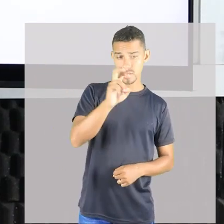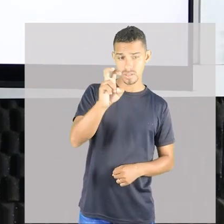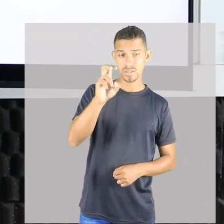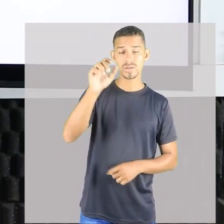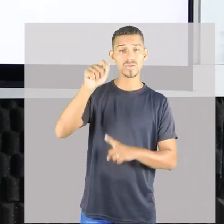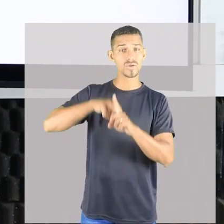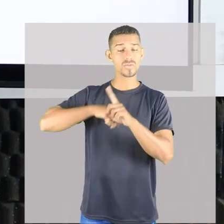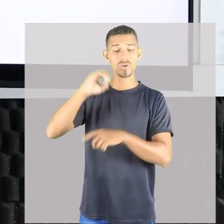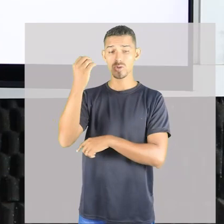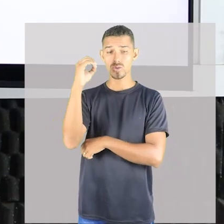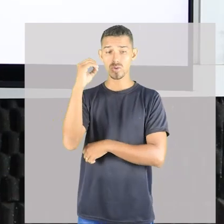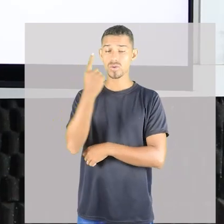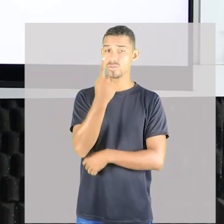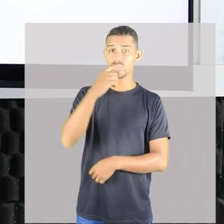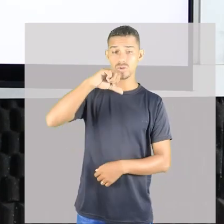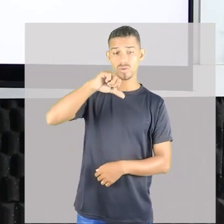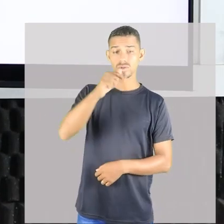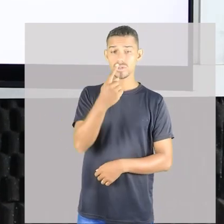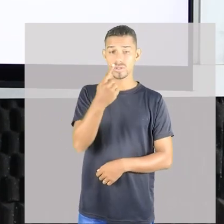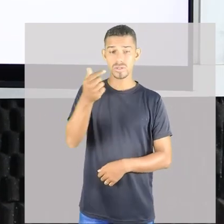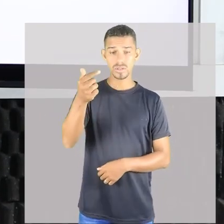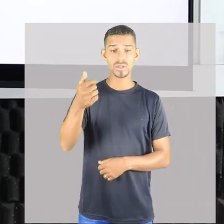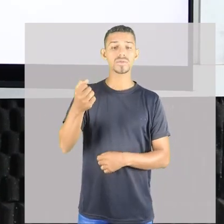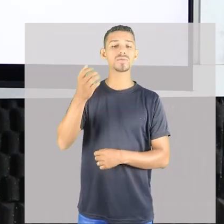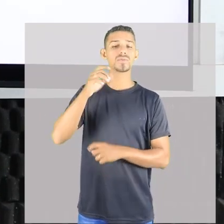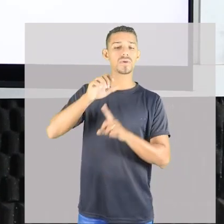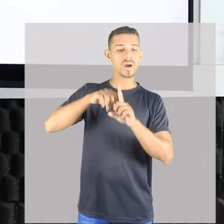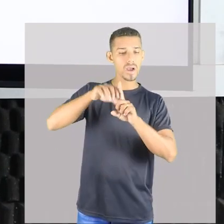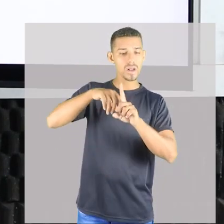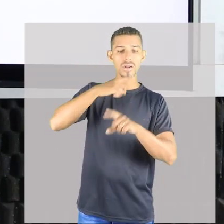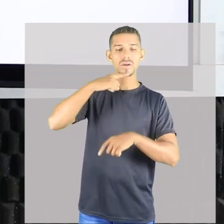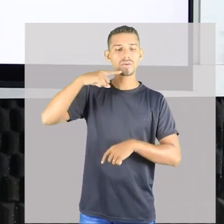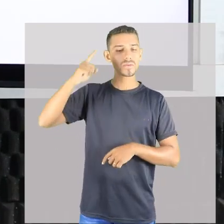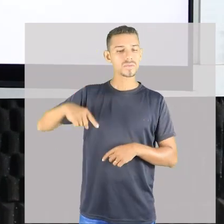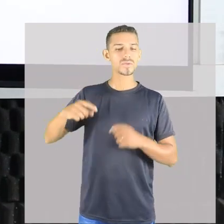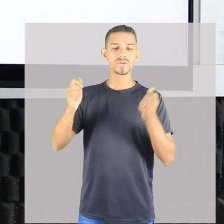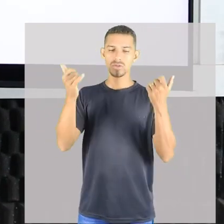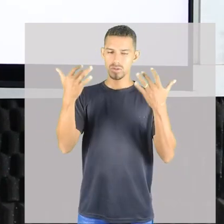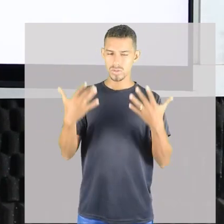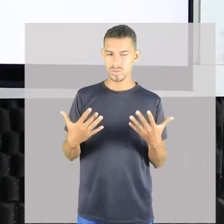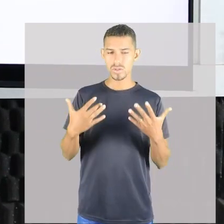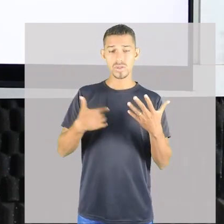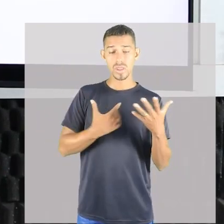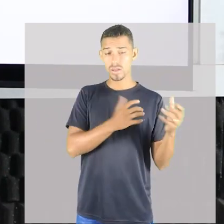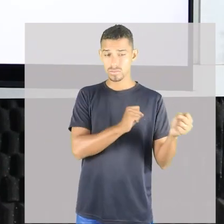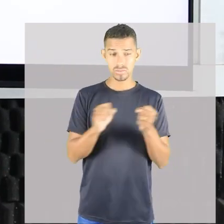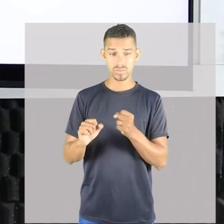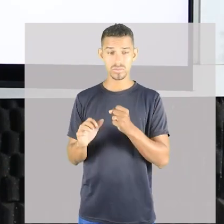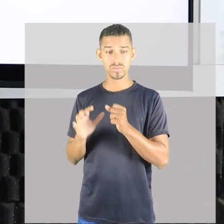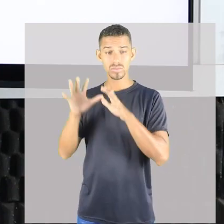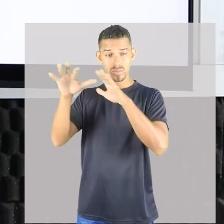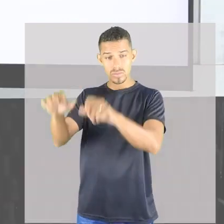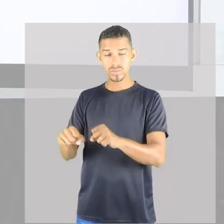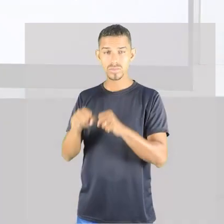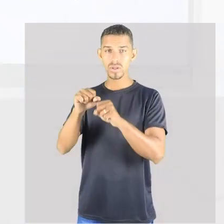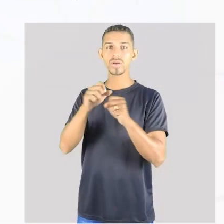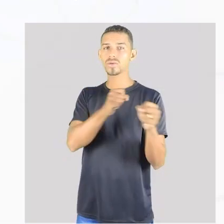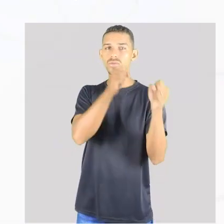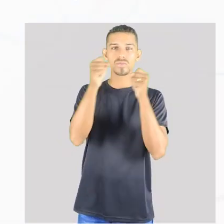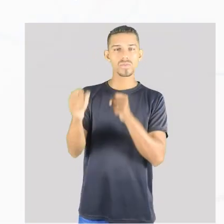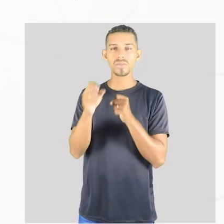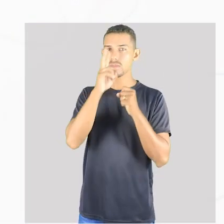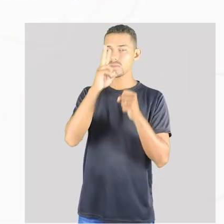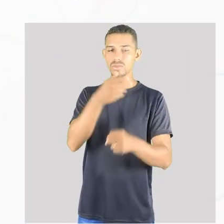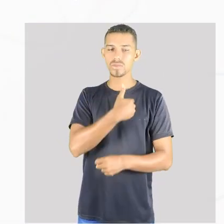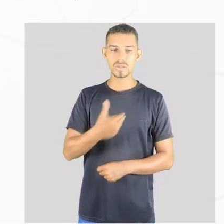1917, antigo calendário russo, o Soviético de Petrogrado, sob a direção dos bolcheviques, toma o poder. As